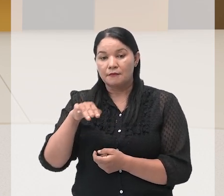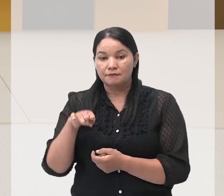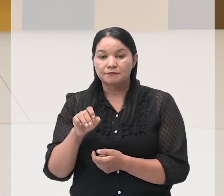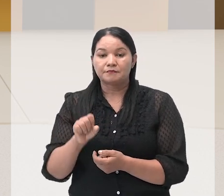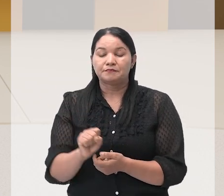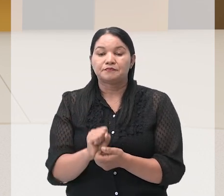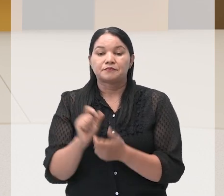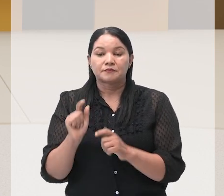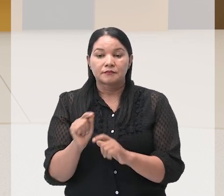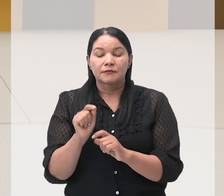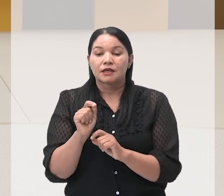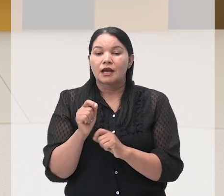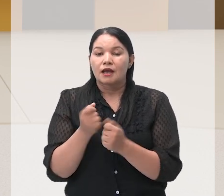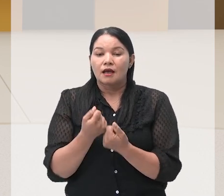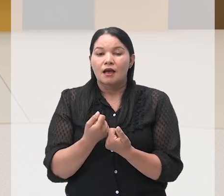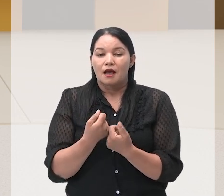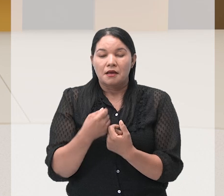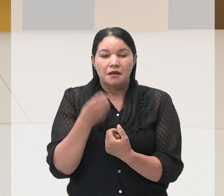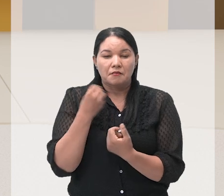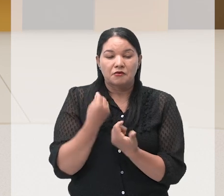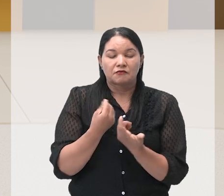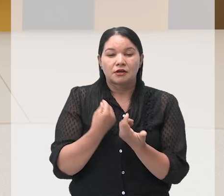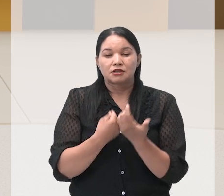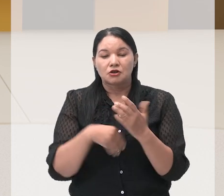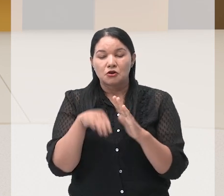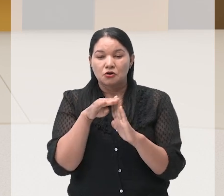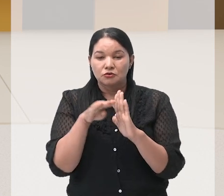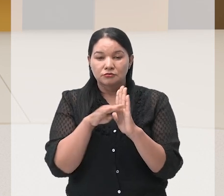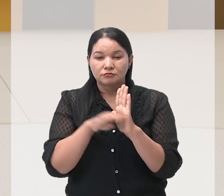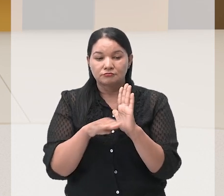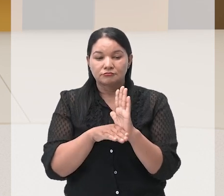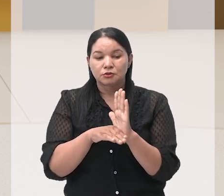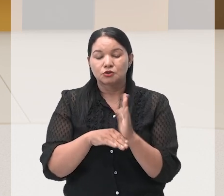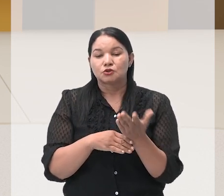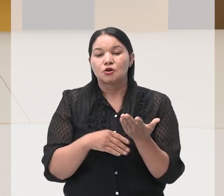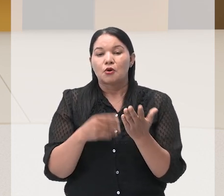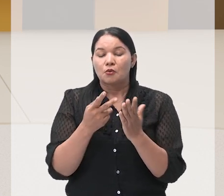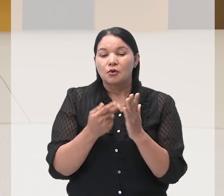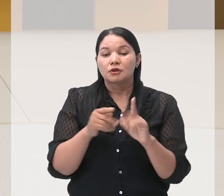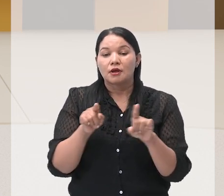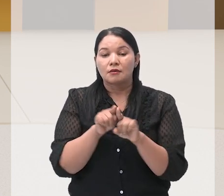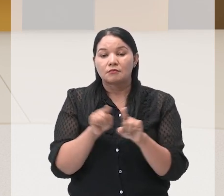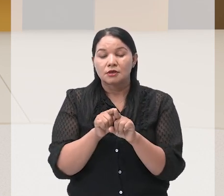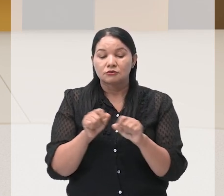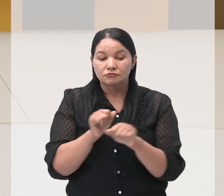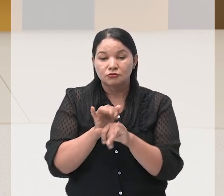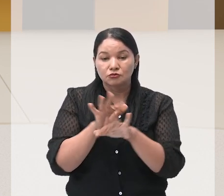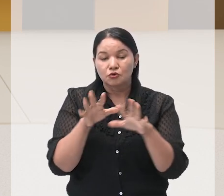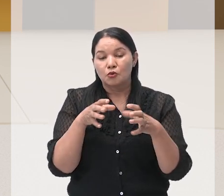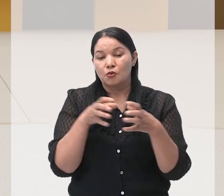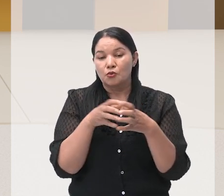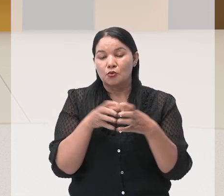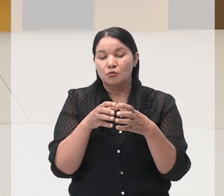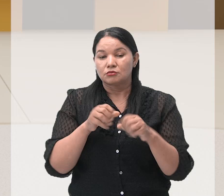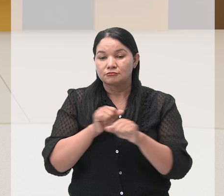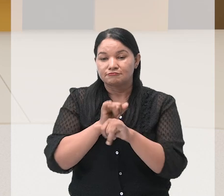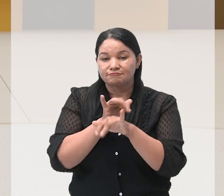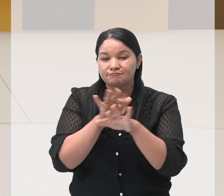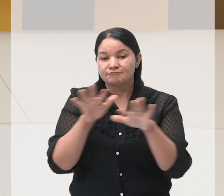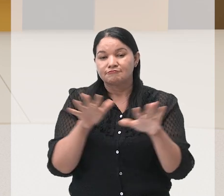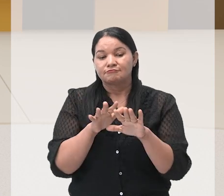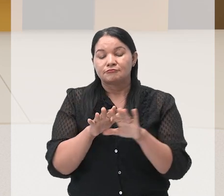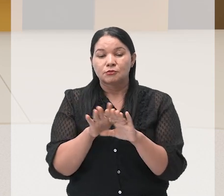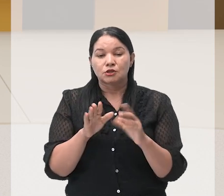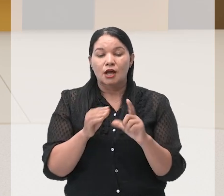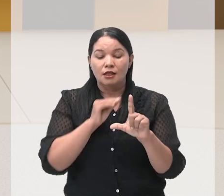Aproveitam-se de listas de transmissão e grupos de mensagens para disseminar a notícia rapidamente.